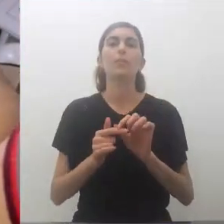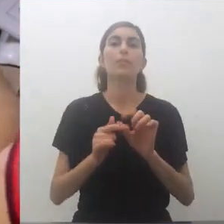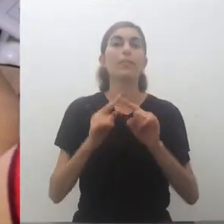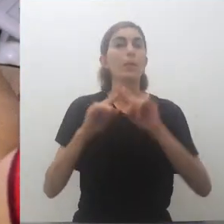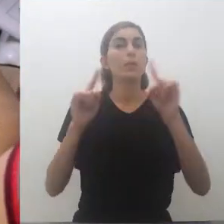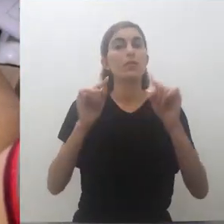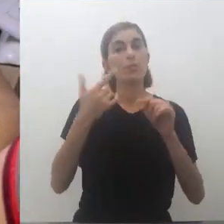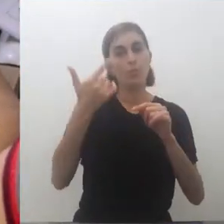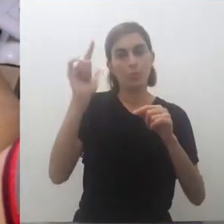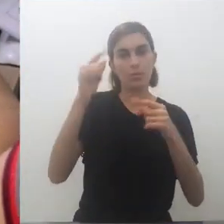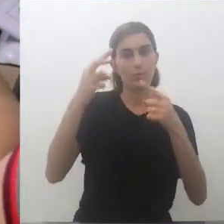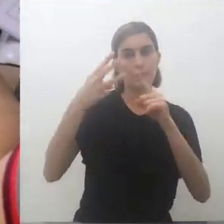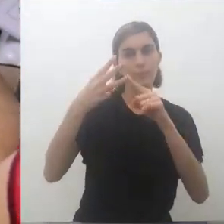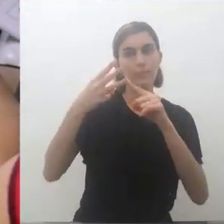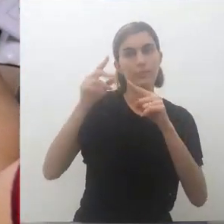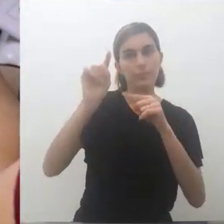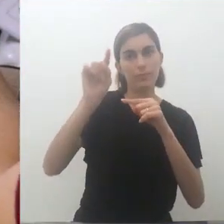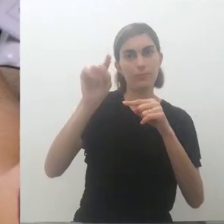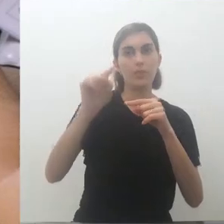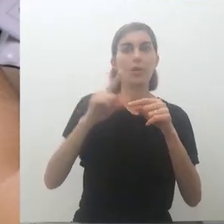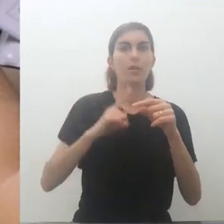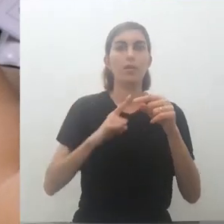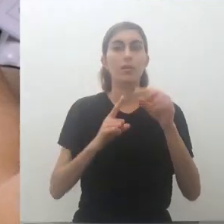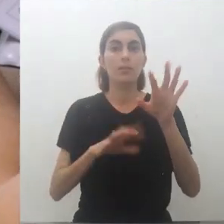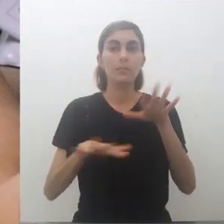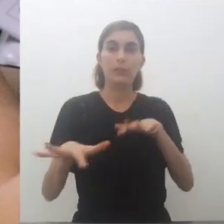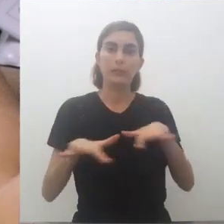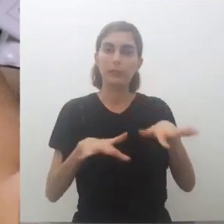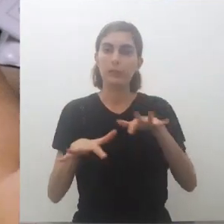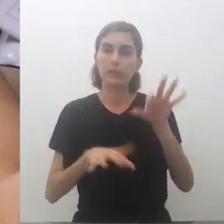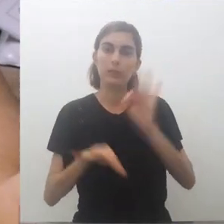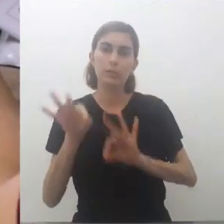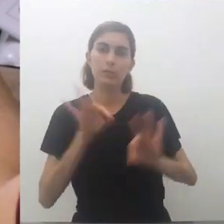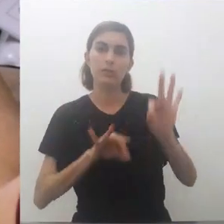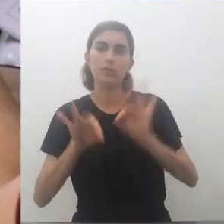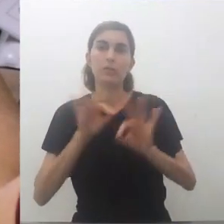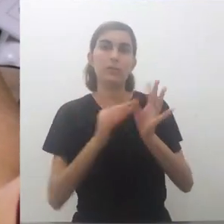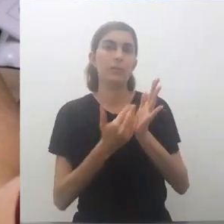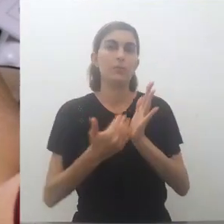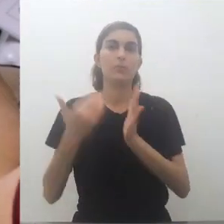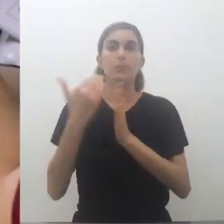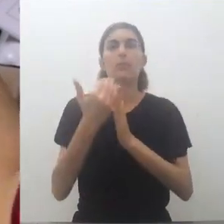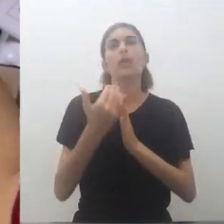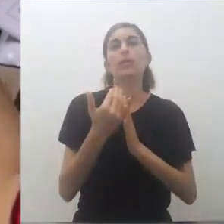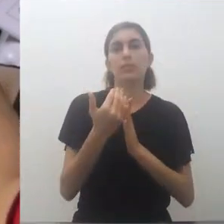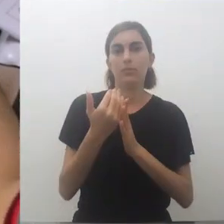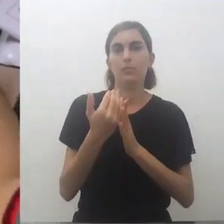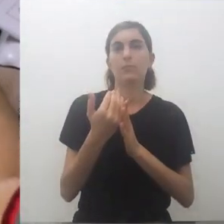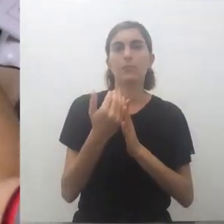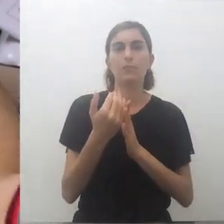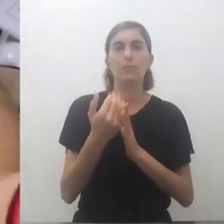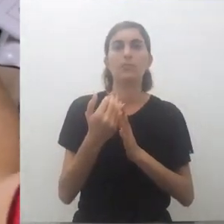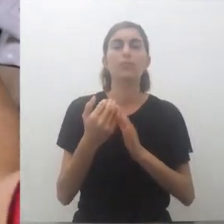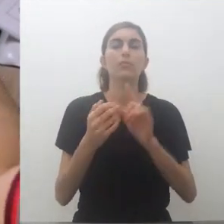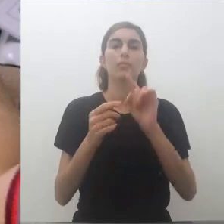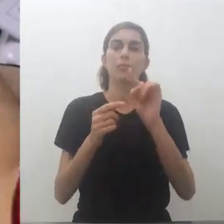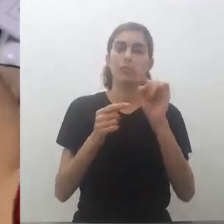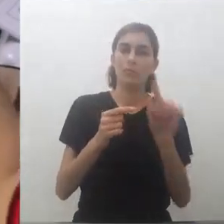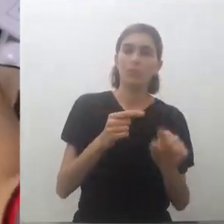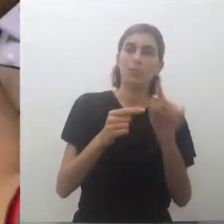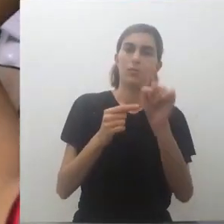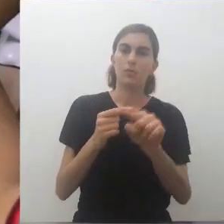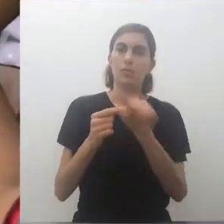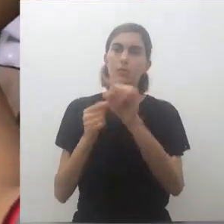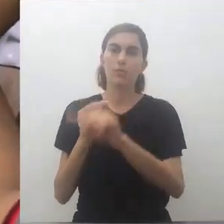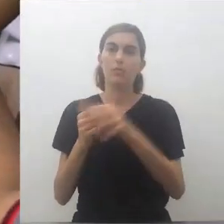aqui há um dinamismo maior do que esse. Em escala, né?